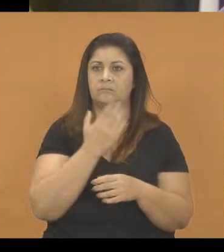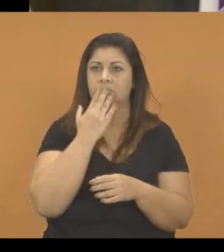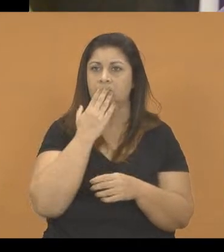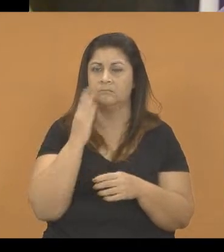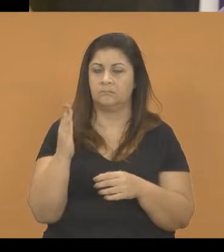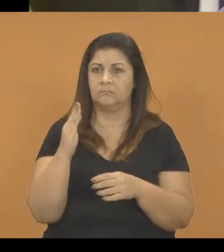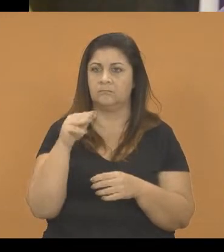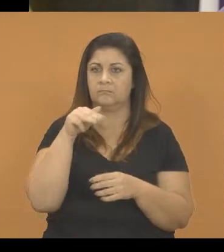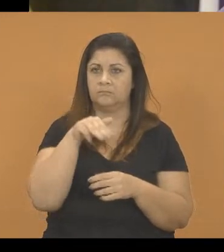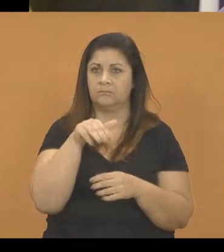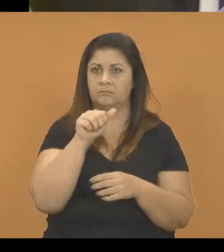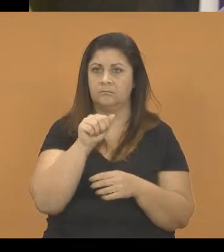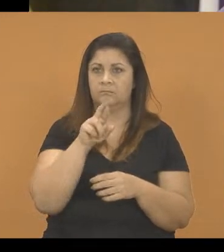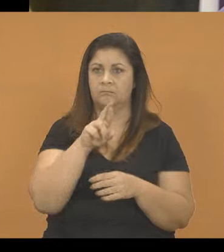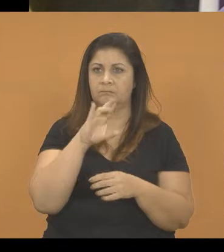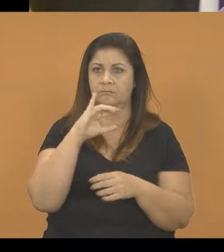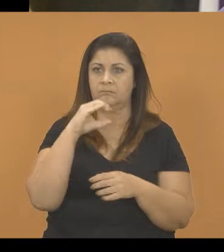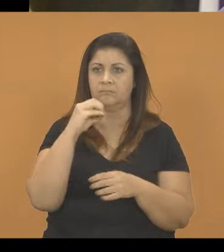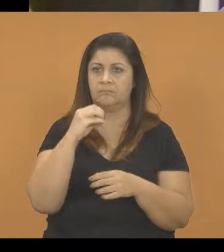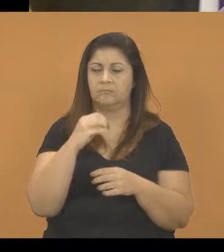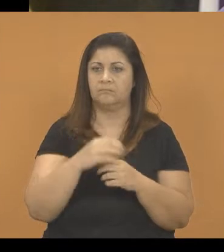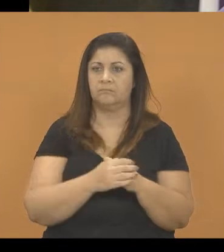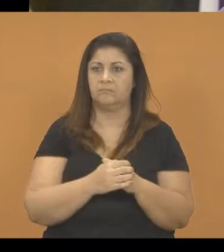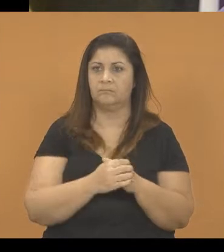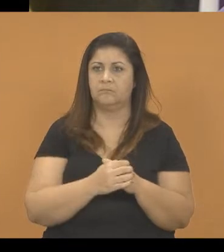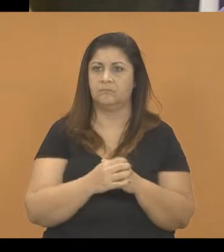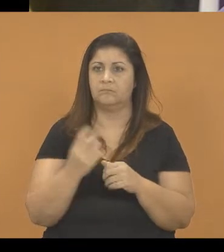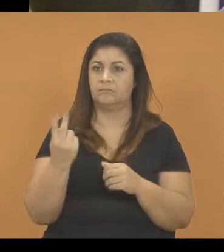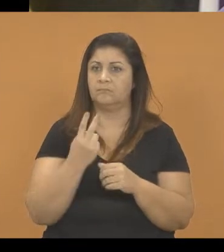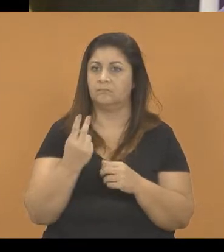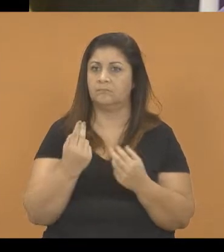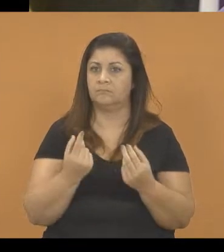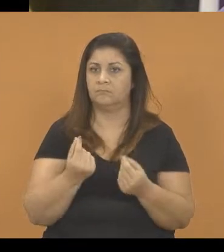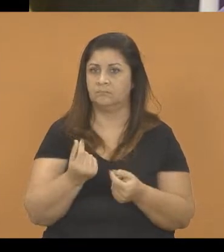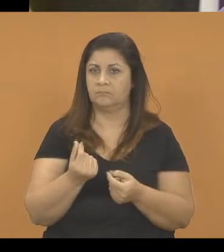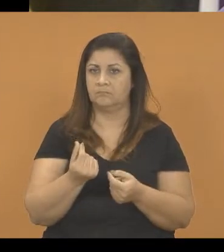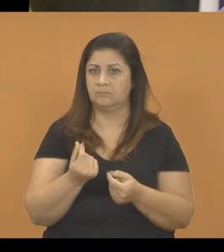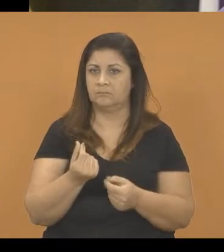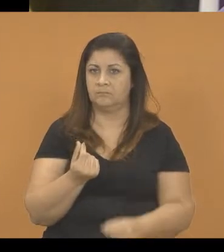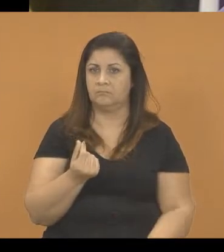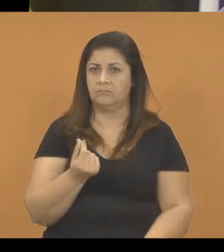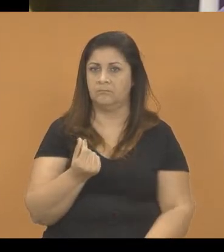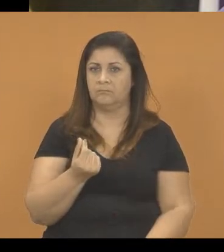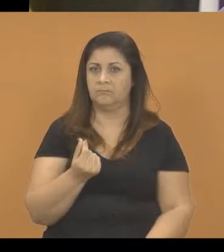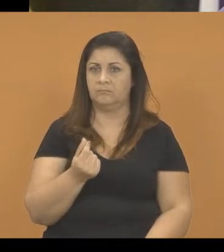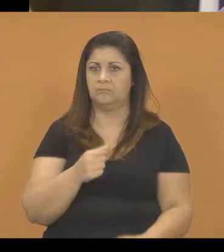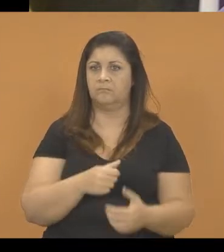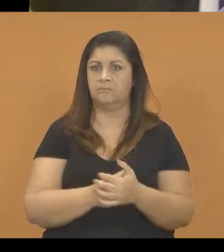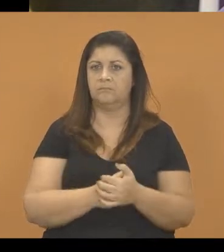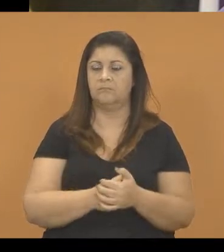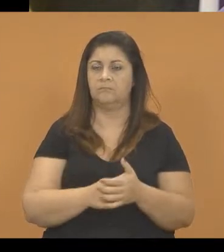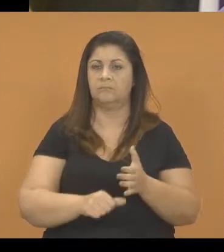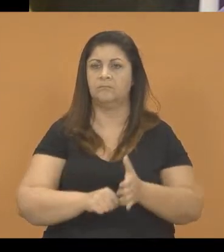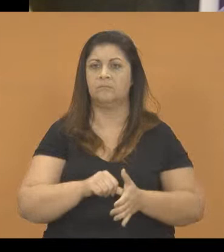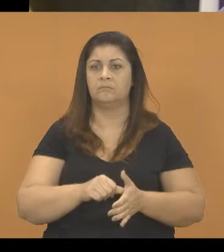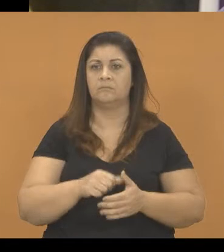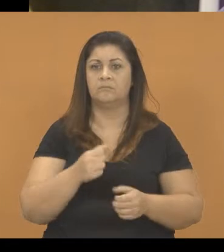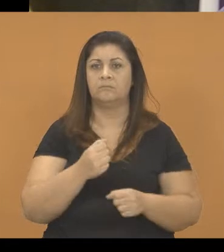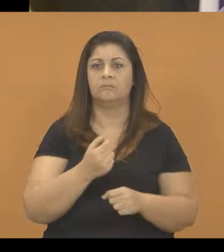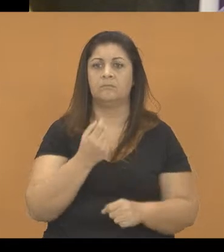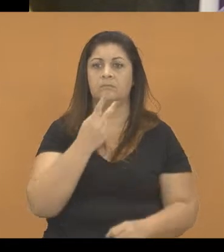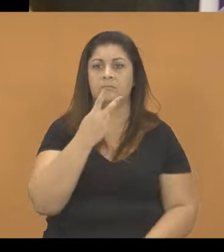márcio é é pra duas emendas uma esse dinheiro já já sair esse ano que é